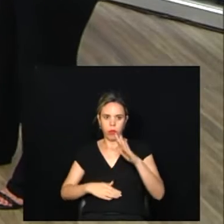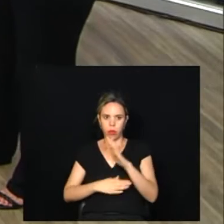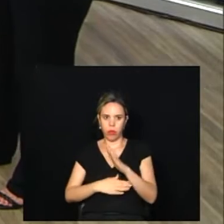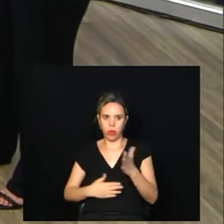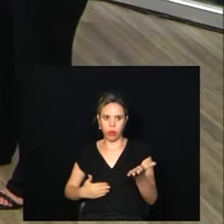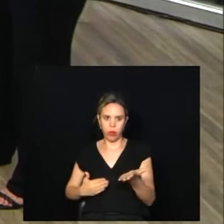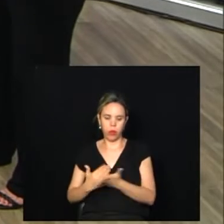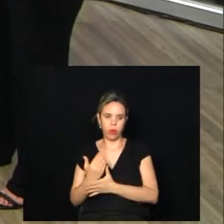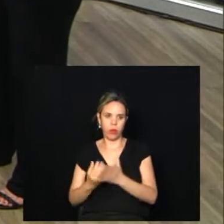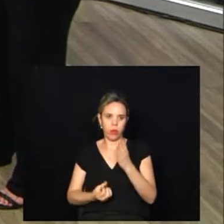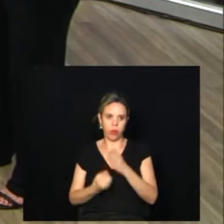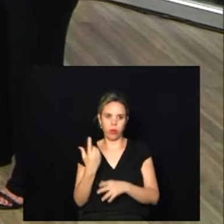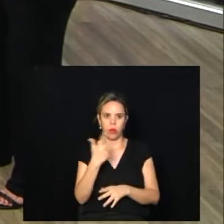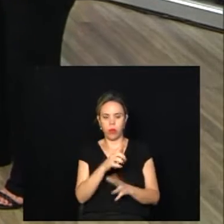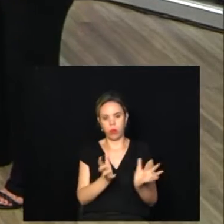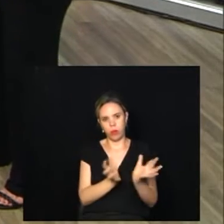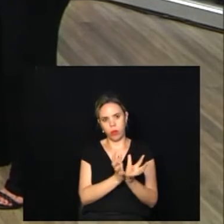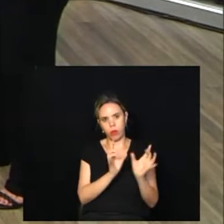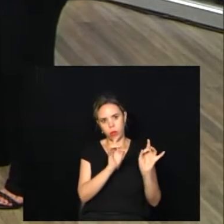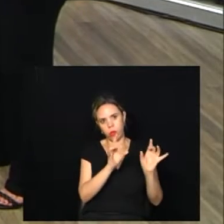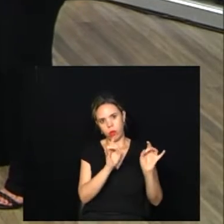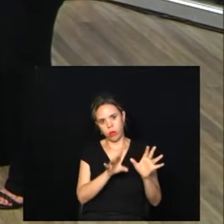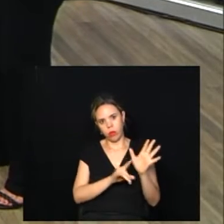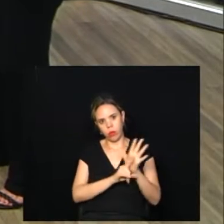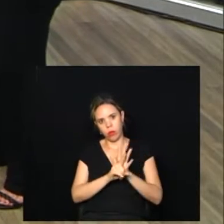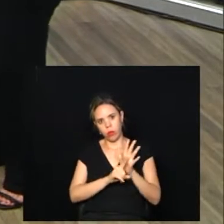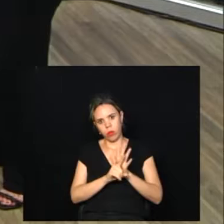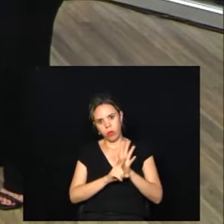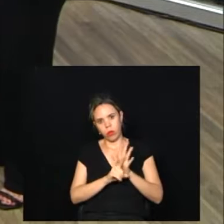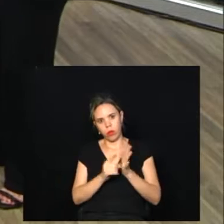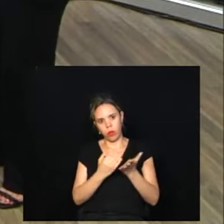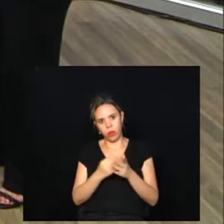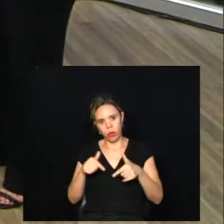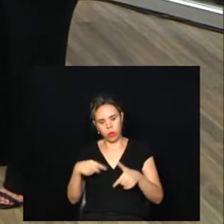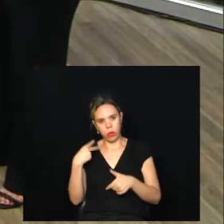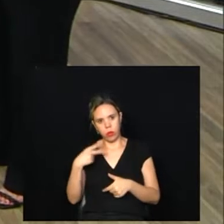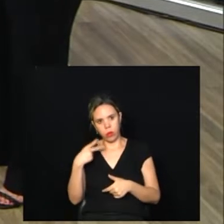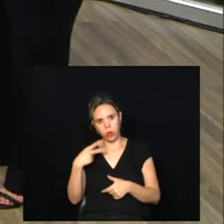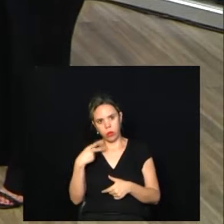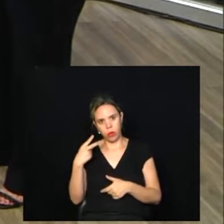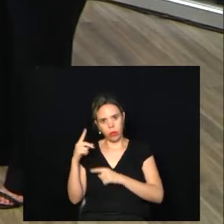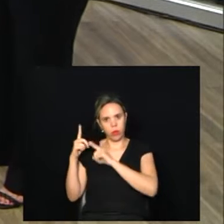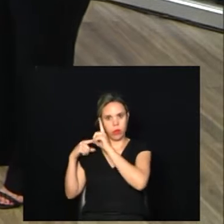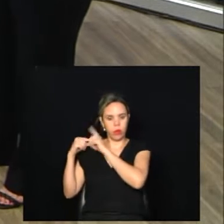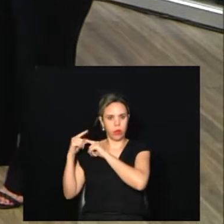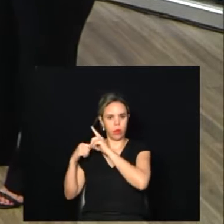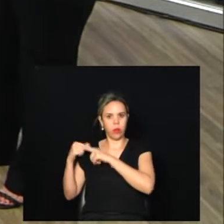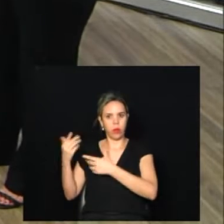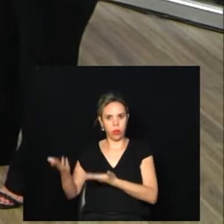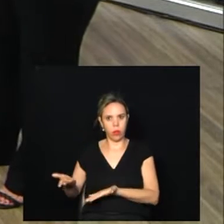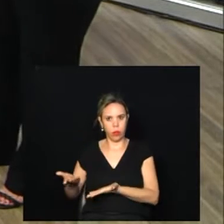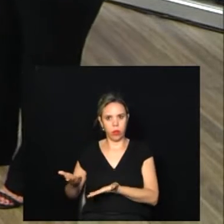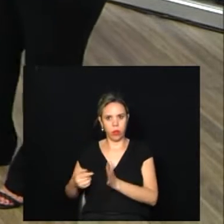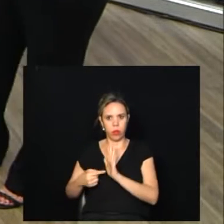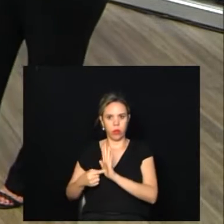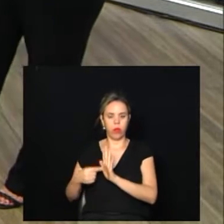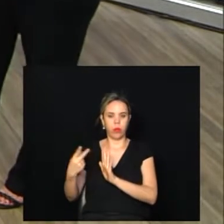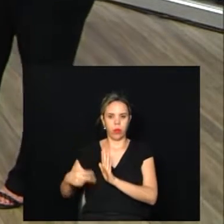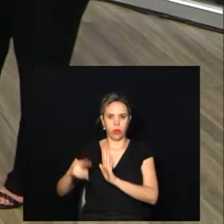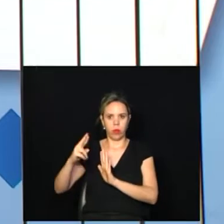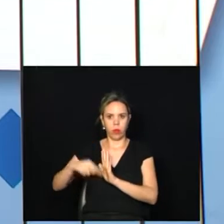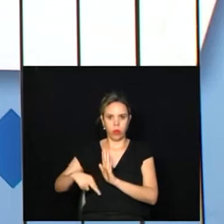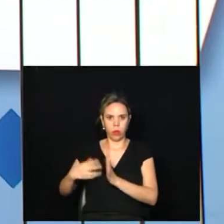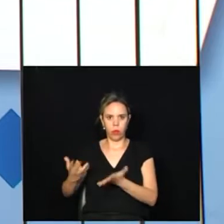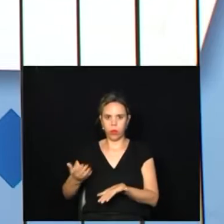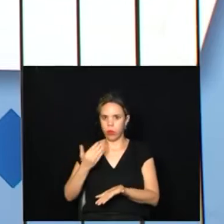aprovou a criação de uma comissão especial de estudos, iniciativa do vereador Major Jaime. Foi ele quem apresentou um